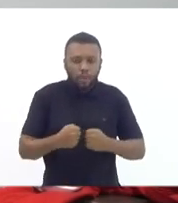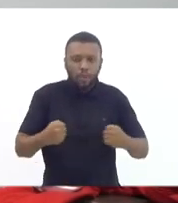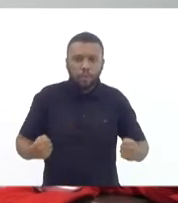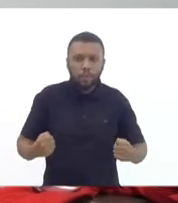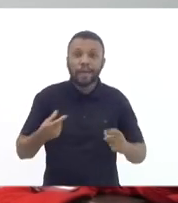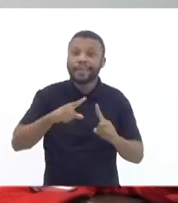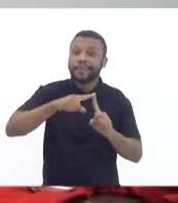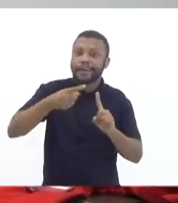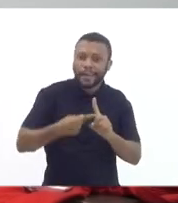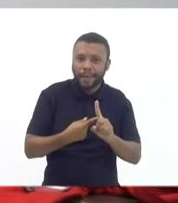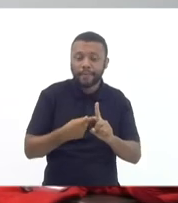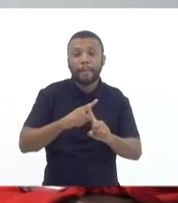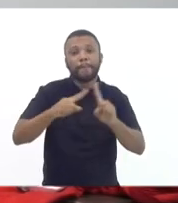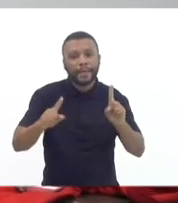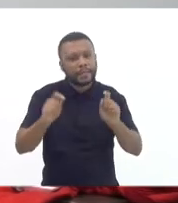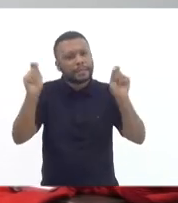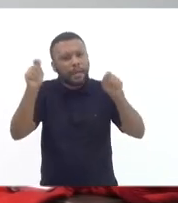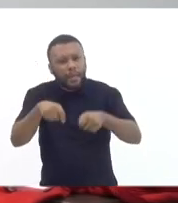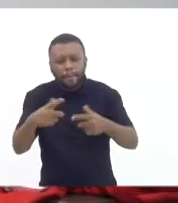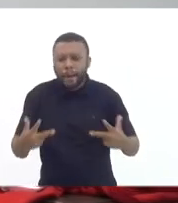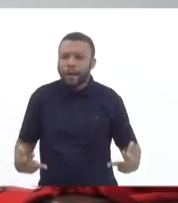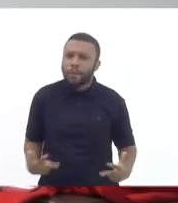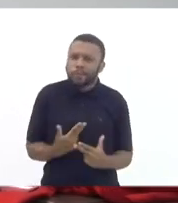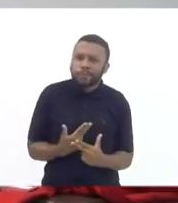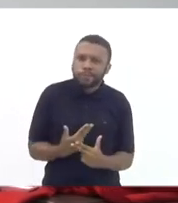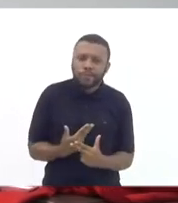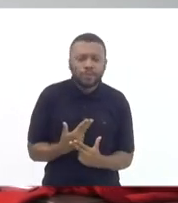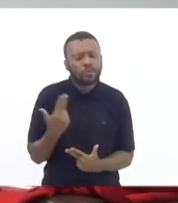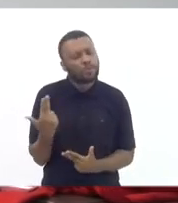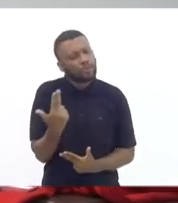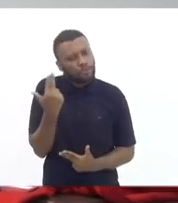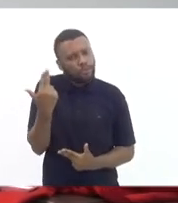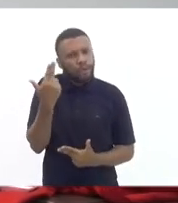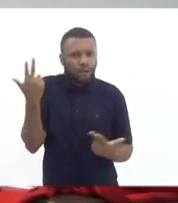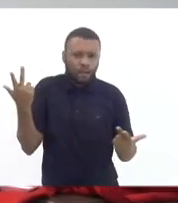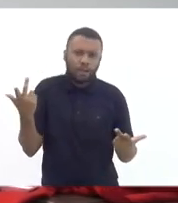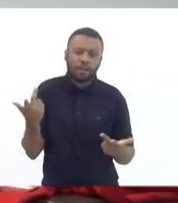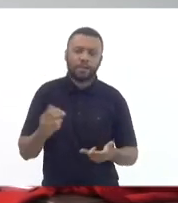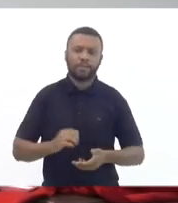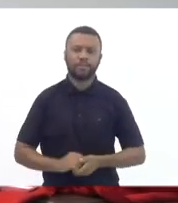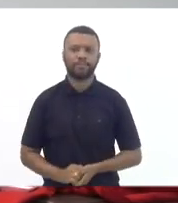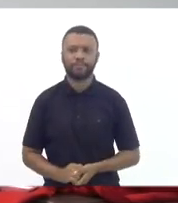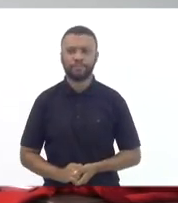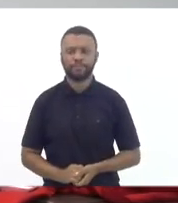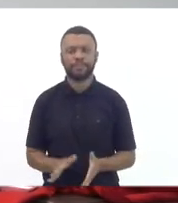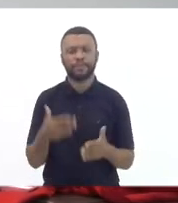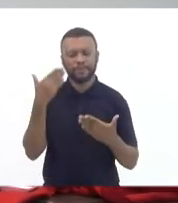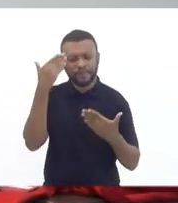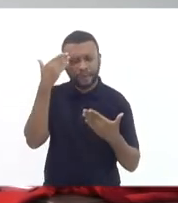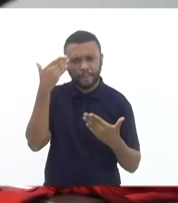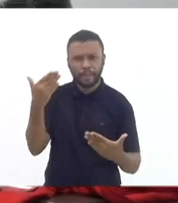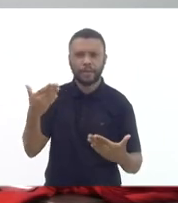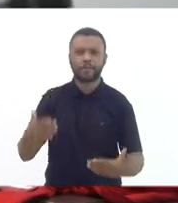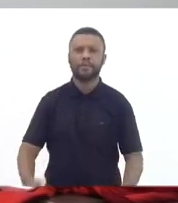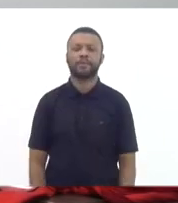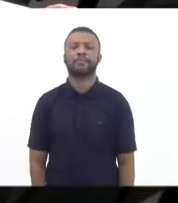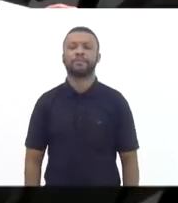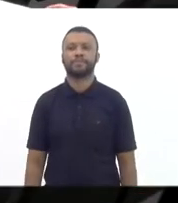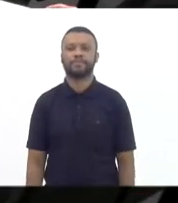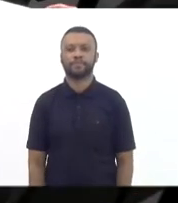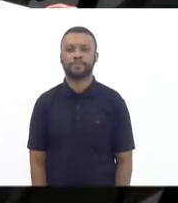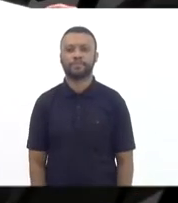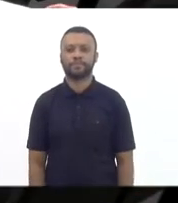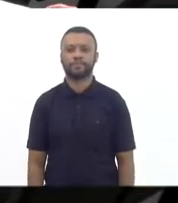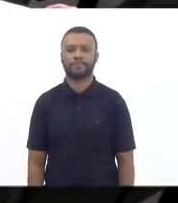grávida. Isso não existe, Fabiana. Conclua, por favor, senhora, tá? Ana Cláudia. Obrigada. Obrigado.